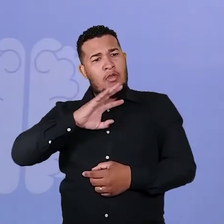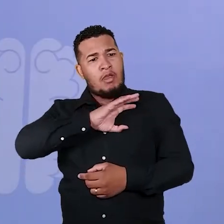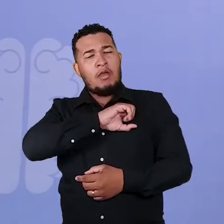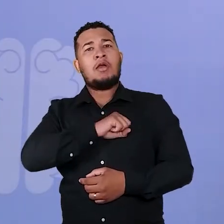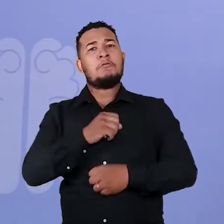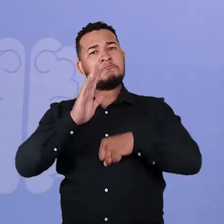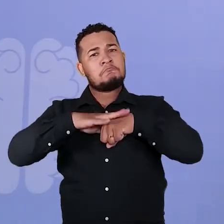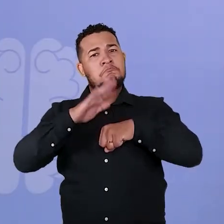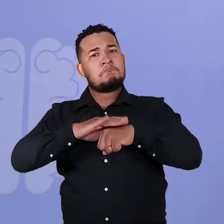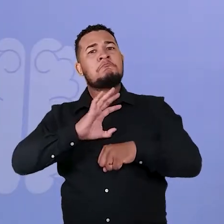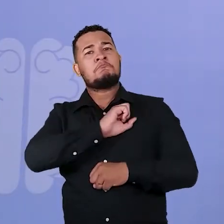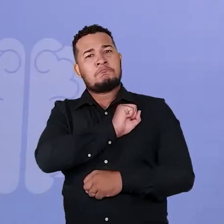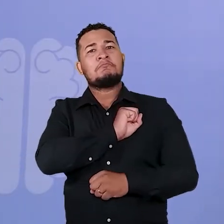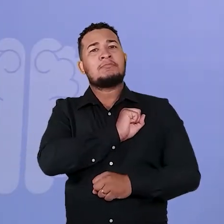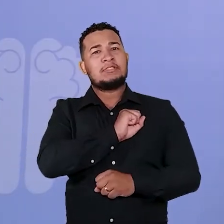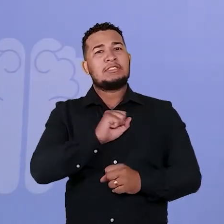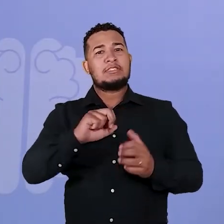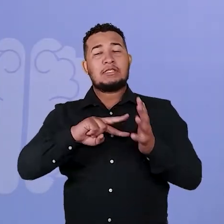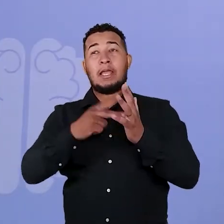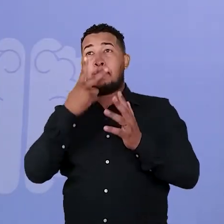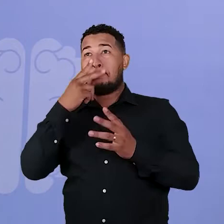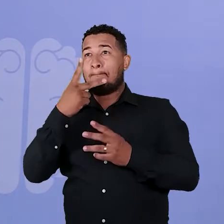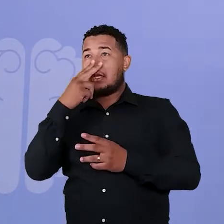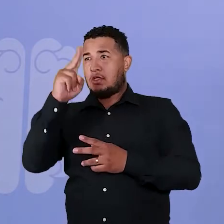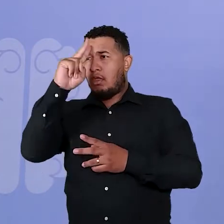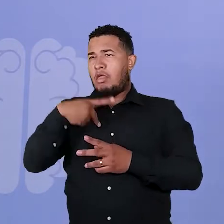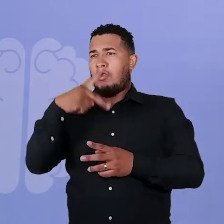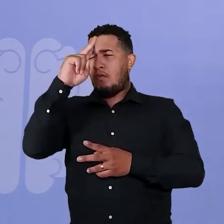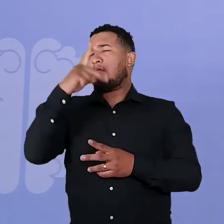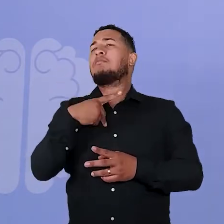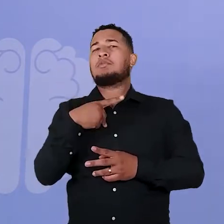grego, essa palavra é associada à experiência